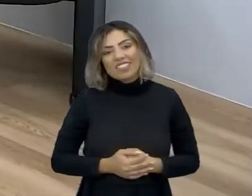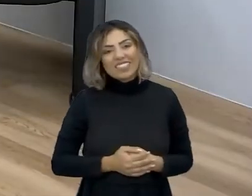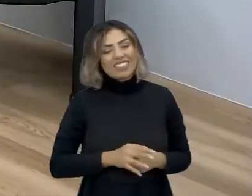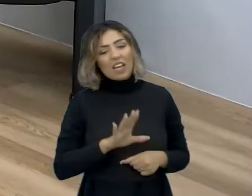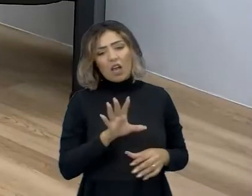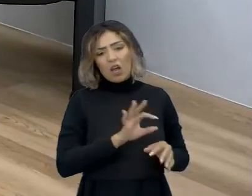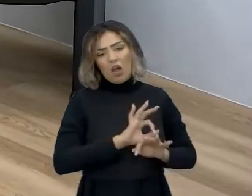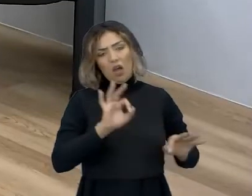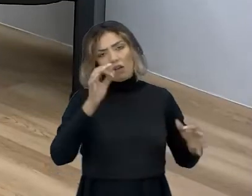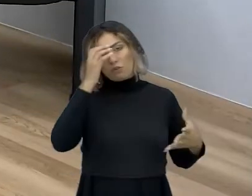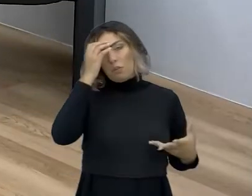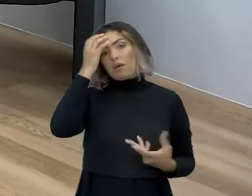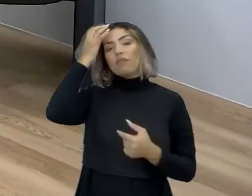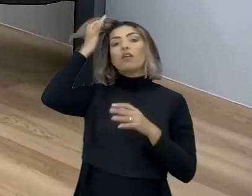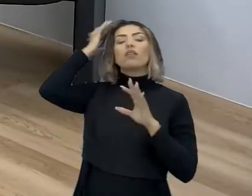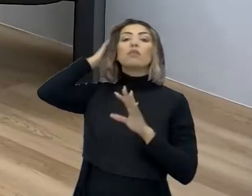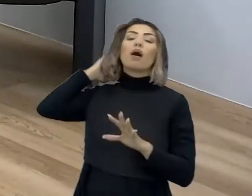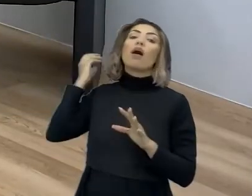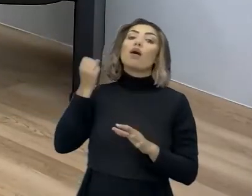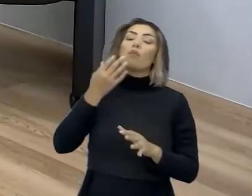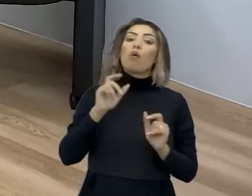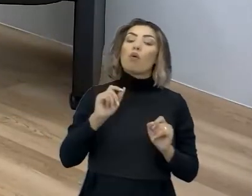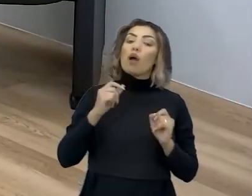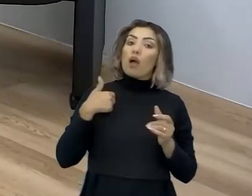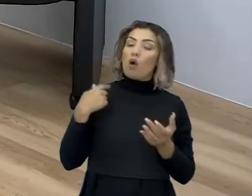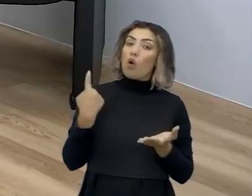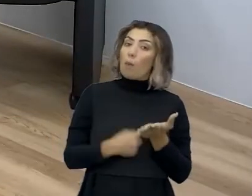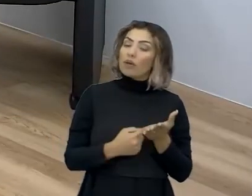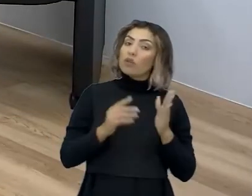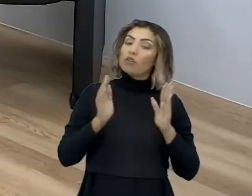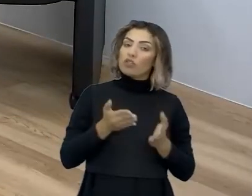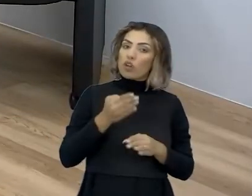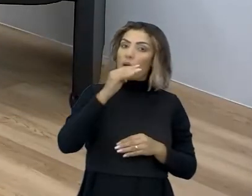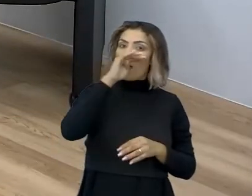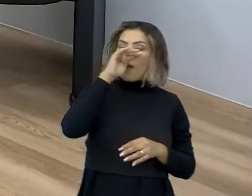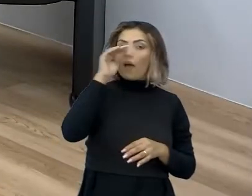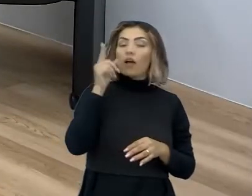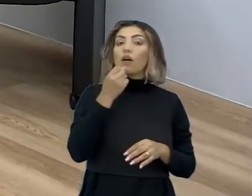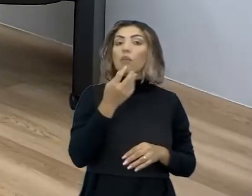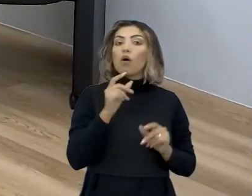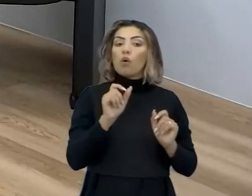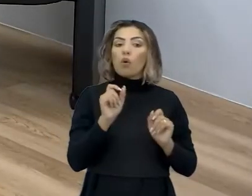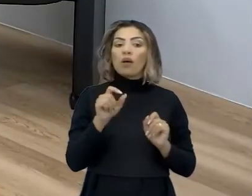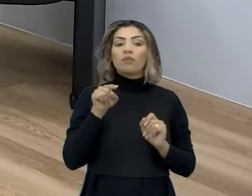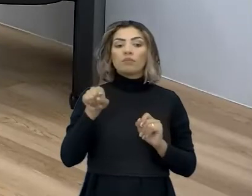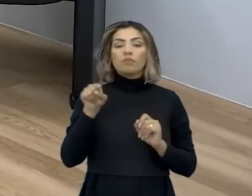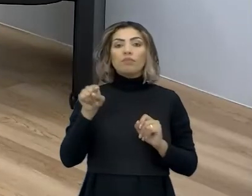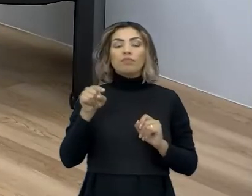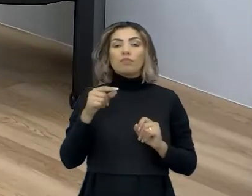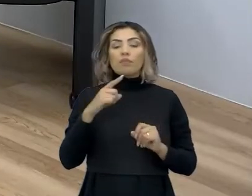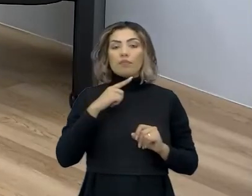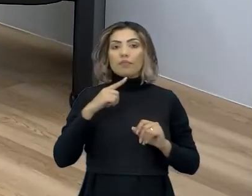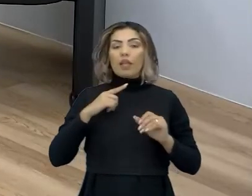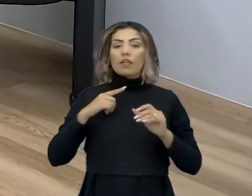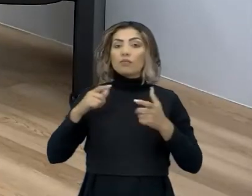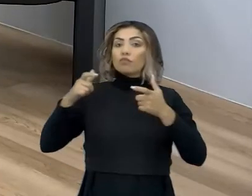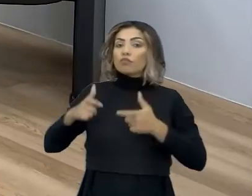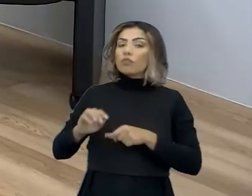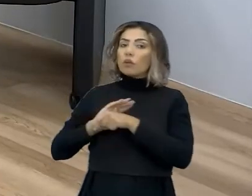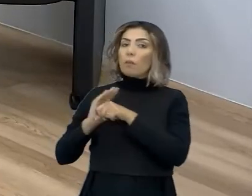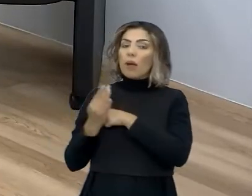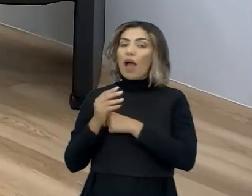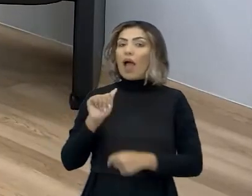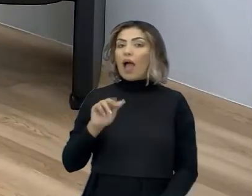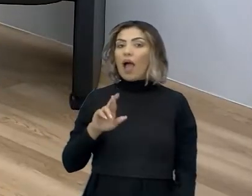Aí, é legal a gente conversar, que a gente combinou isso daí também. O bairro dessa casa é Ares, o bairro de Antares é o contrário